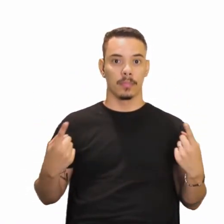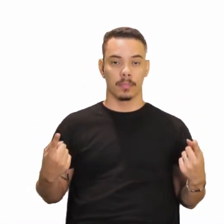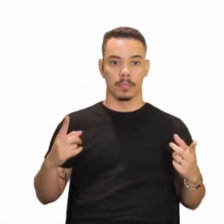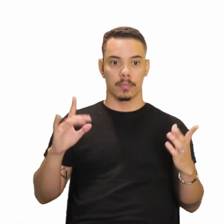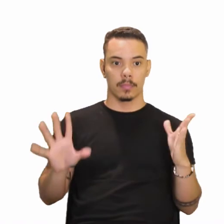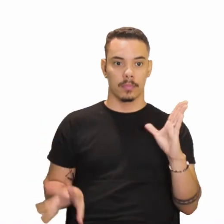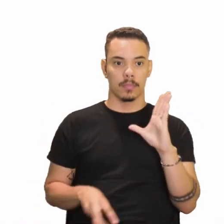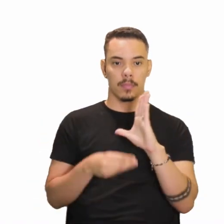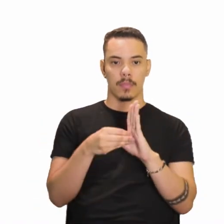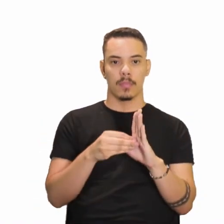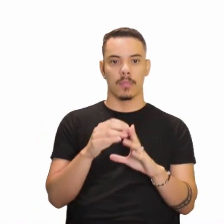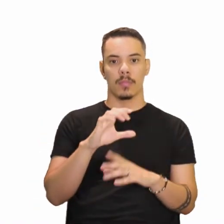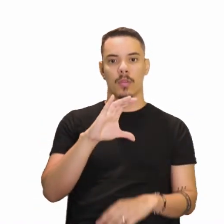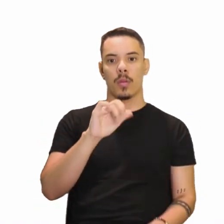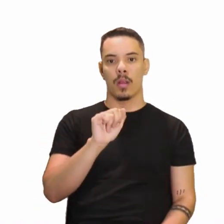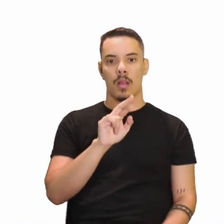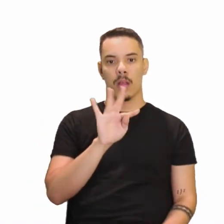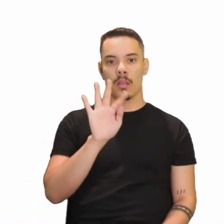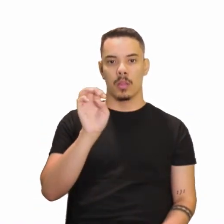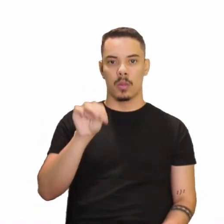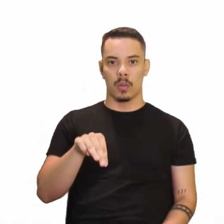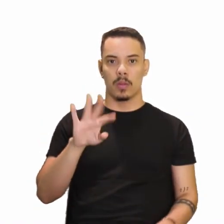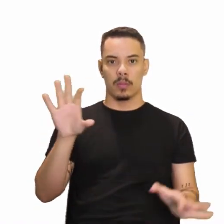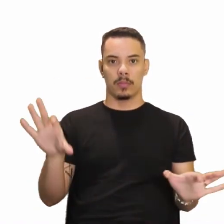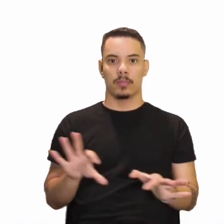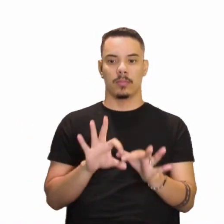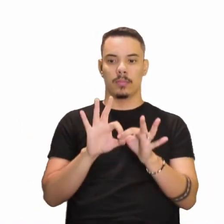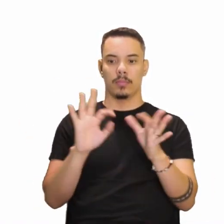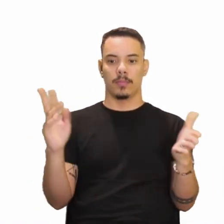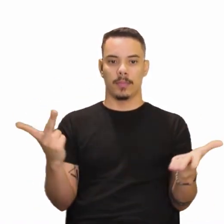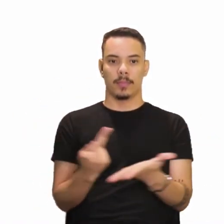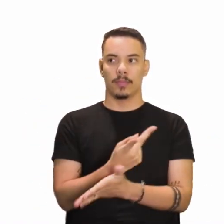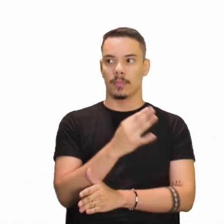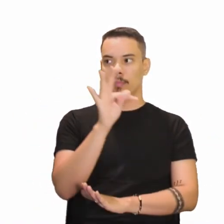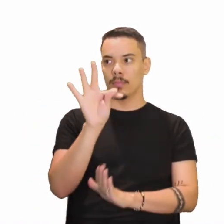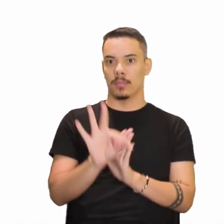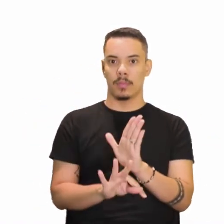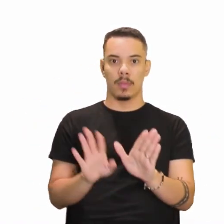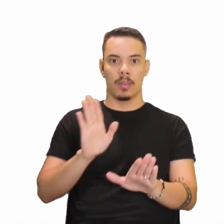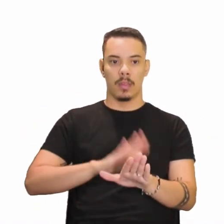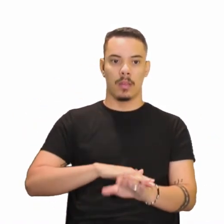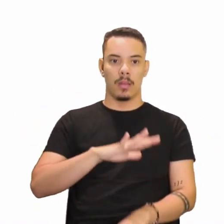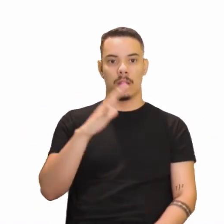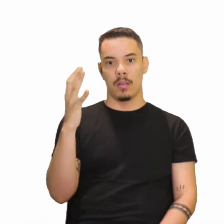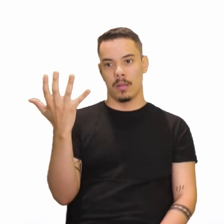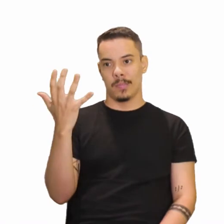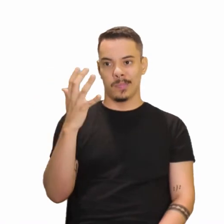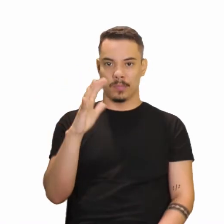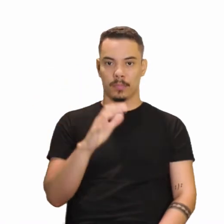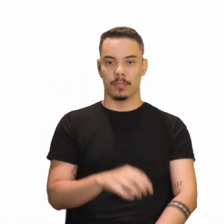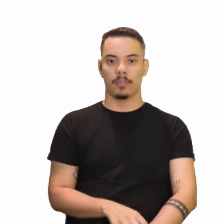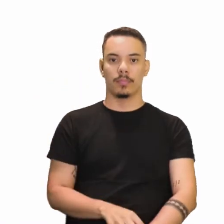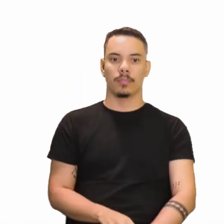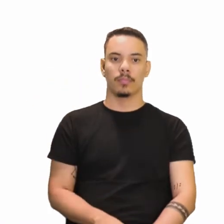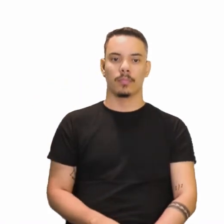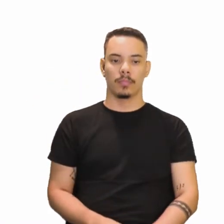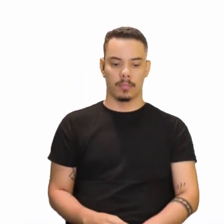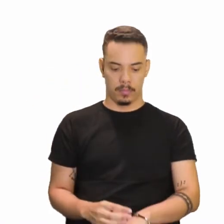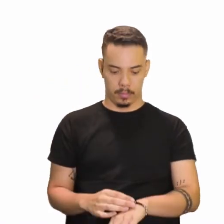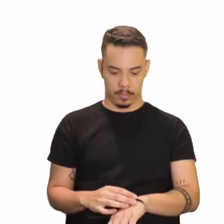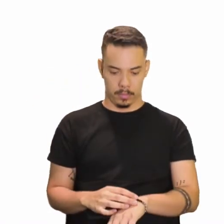o cartoon está associada a Fatos e textos atemporais que mais